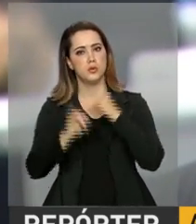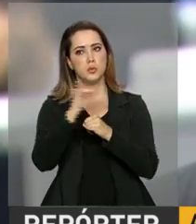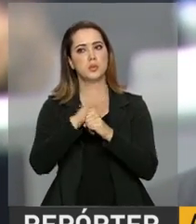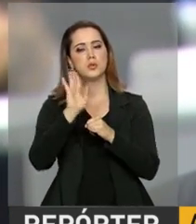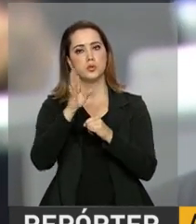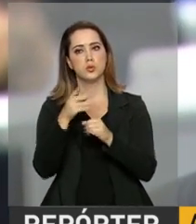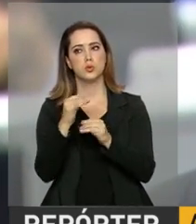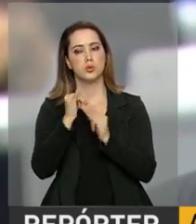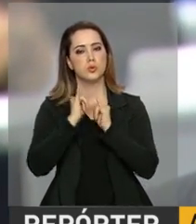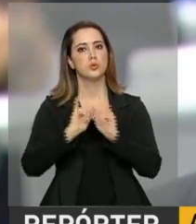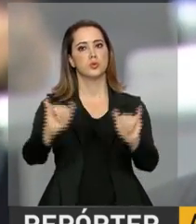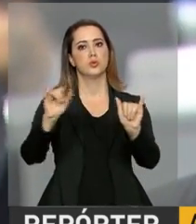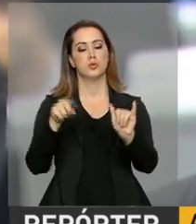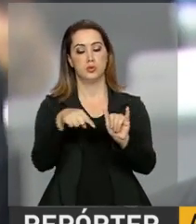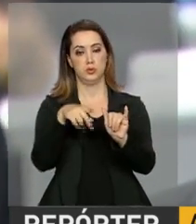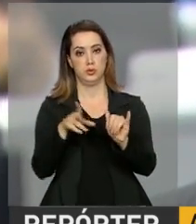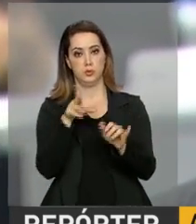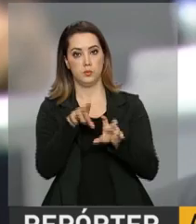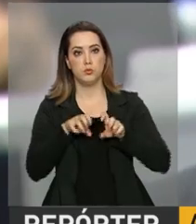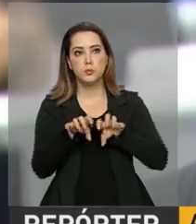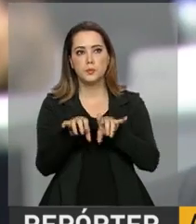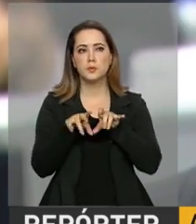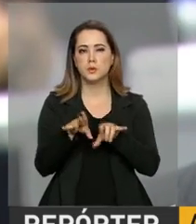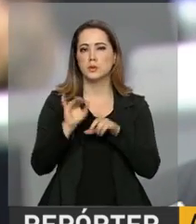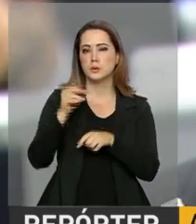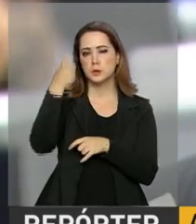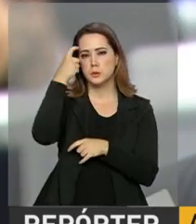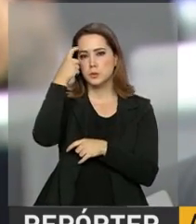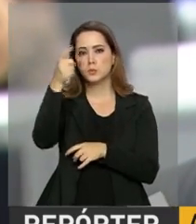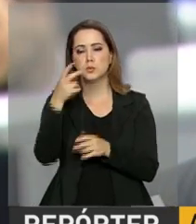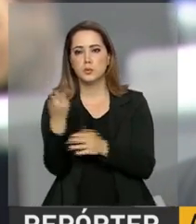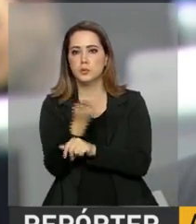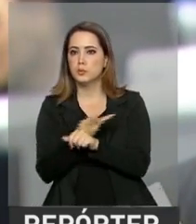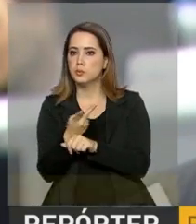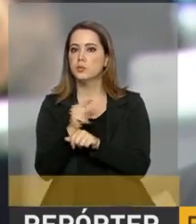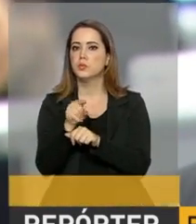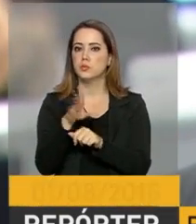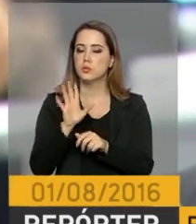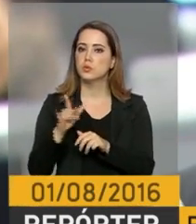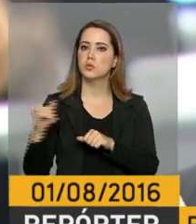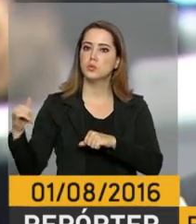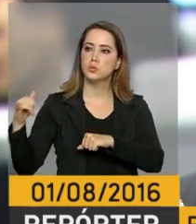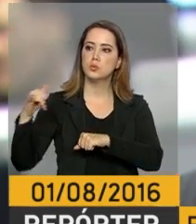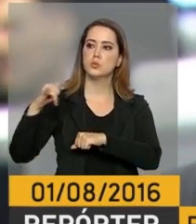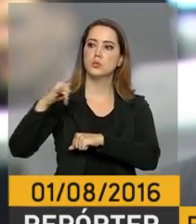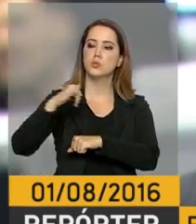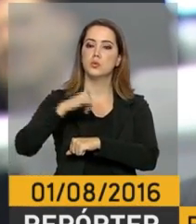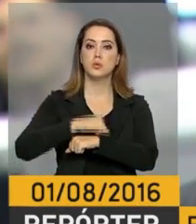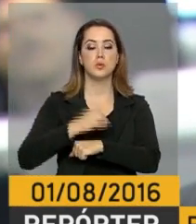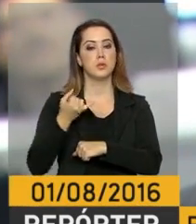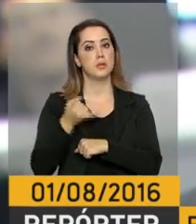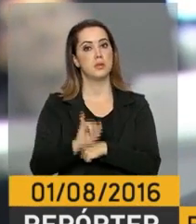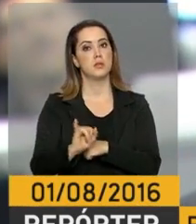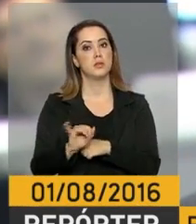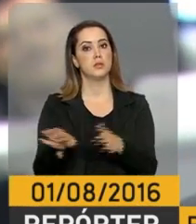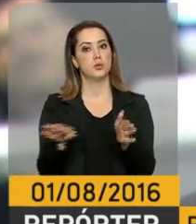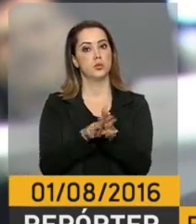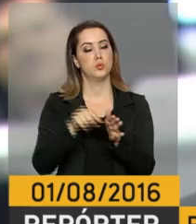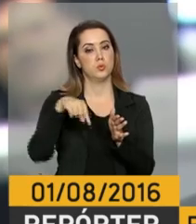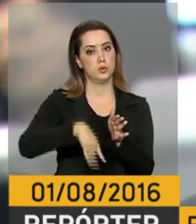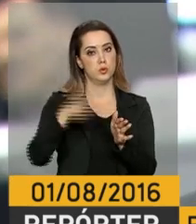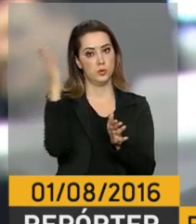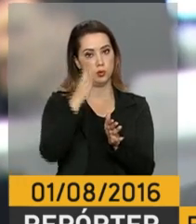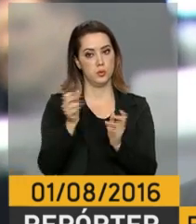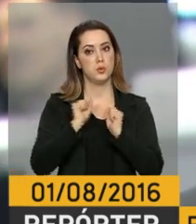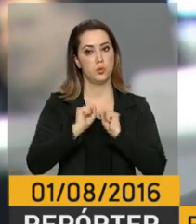e checados aqui pelo nosso setor de inteligência durante a viagem, para verificar se, ao desembarcar, essa pessoa